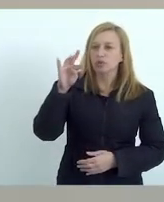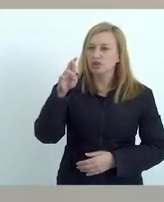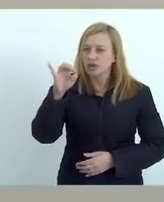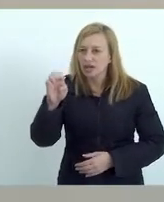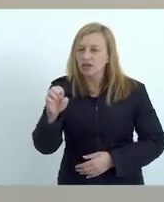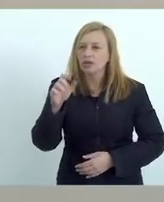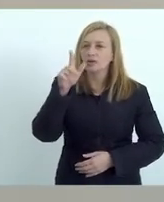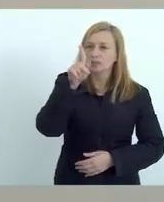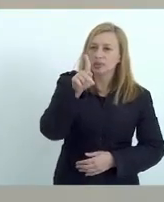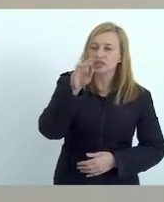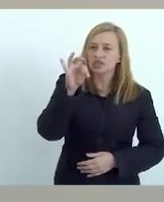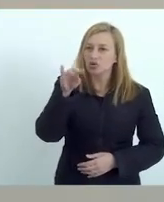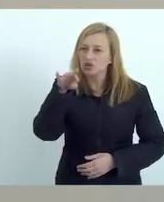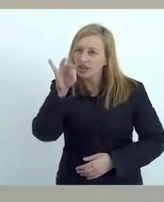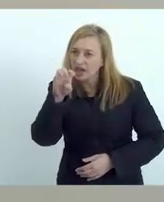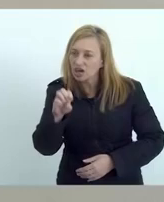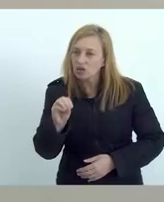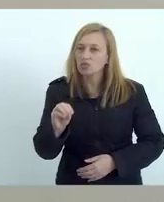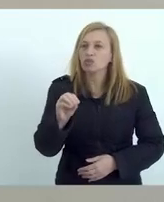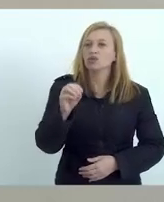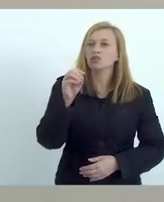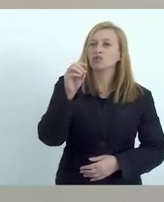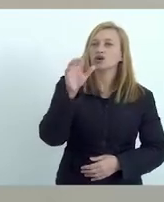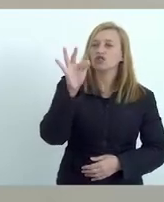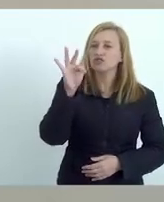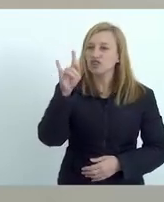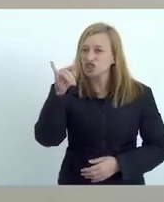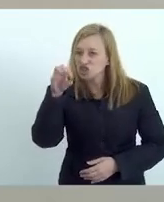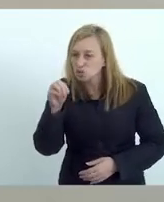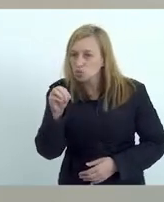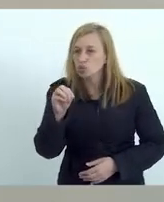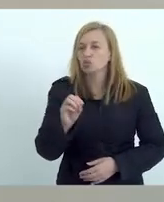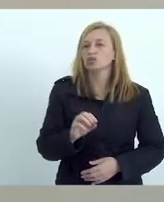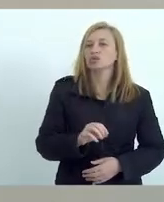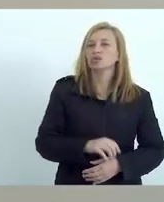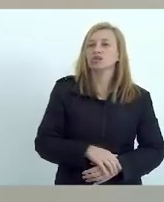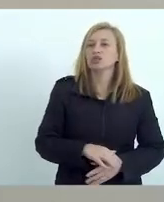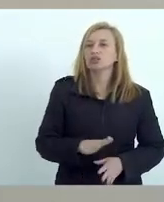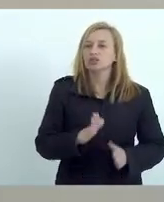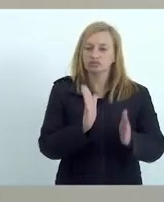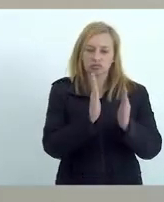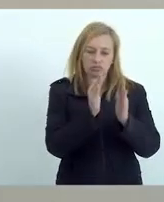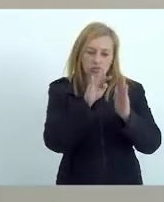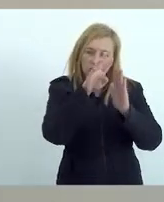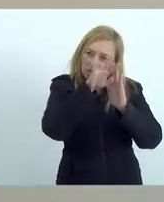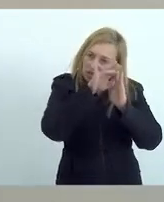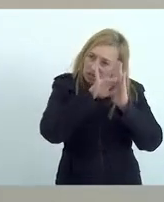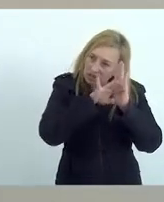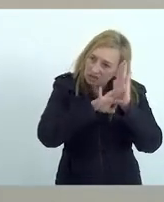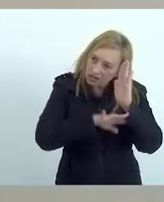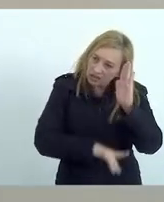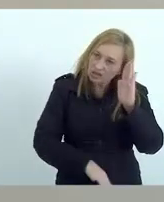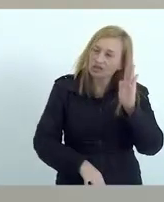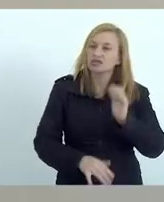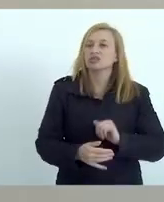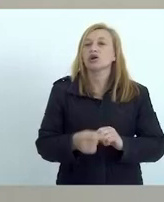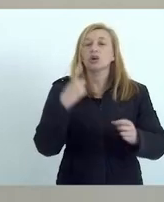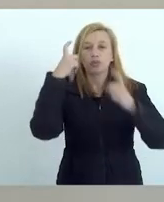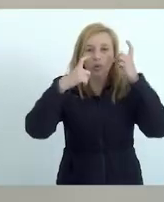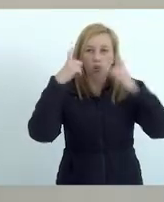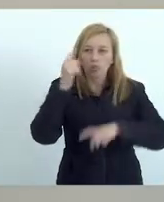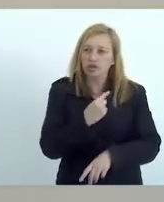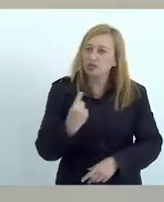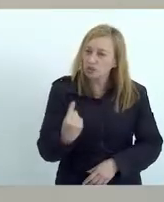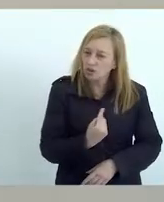é físico ir e Uma das uma das grandes etapas que também nos